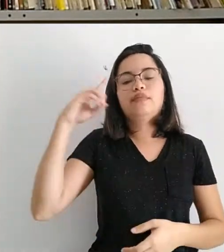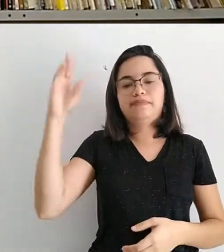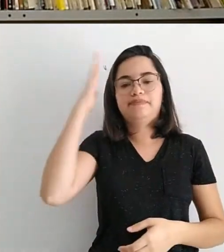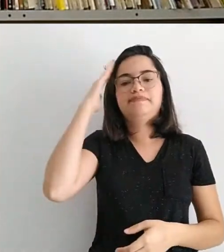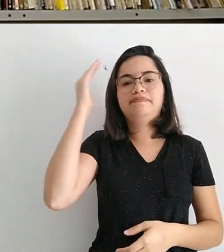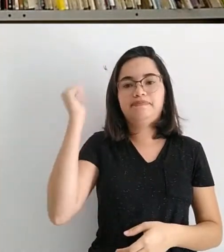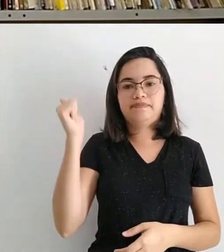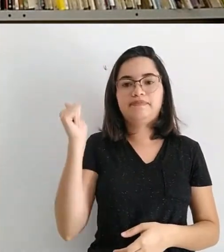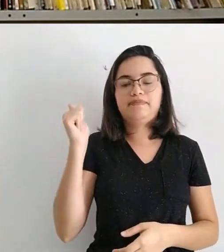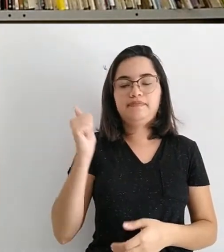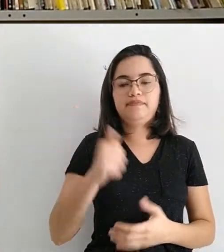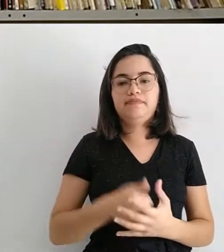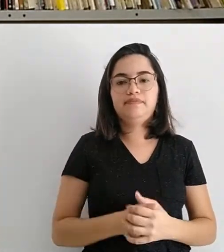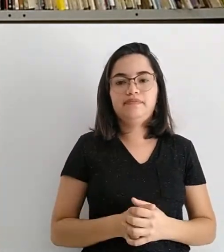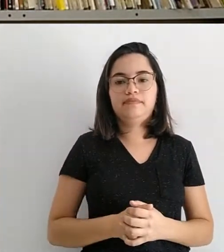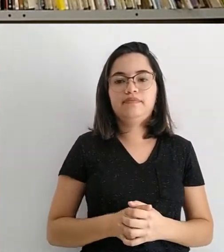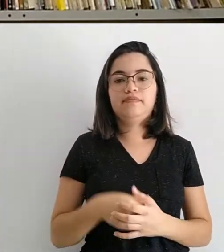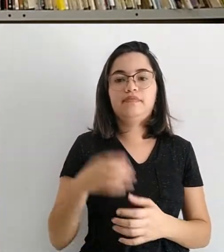e Deus